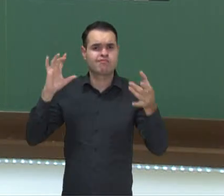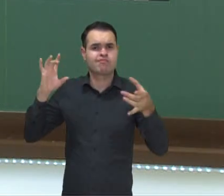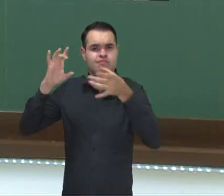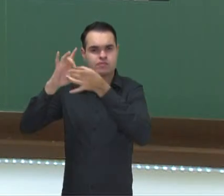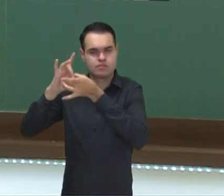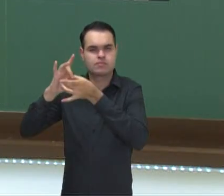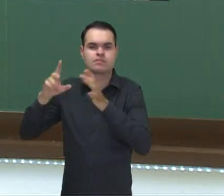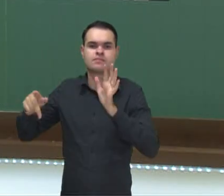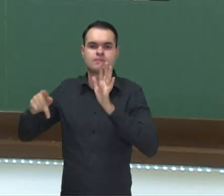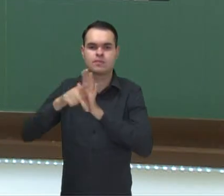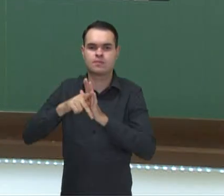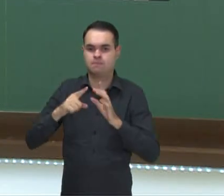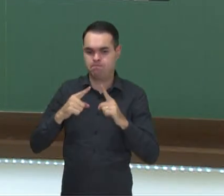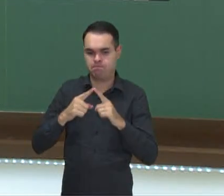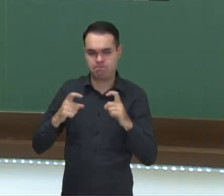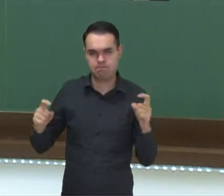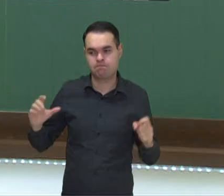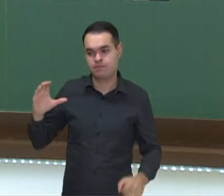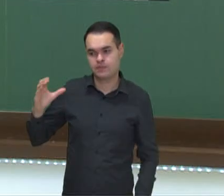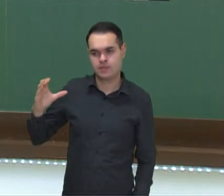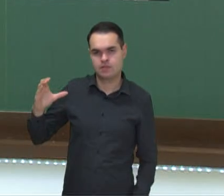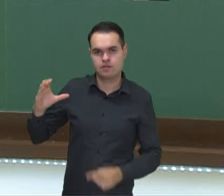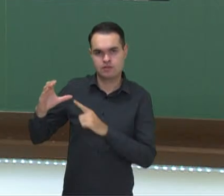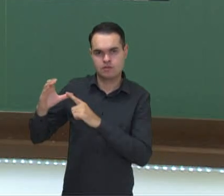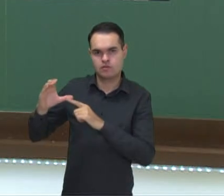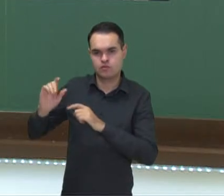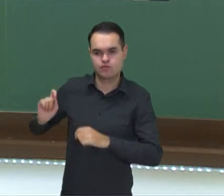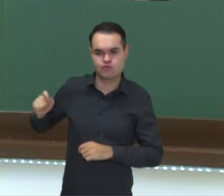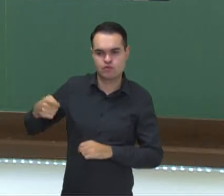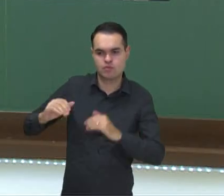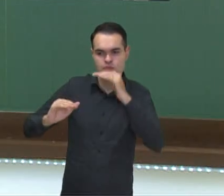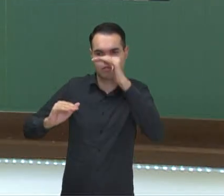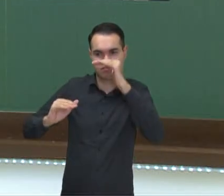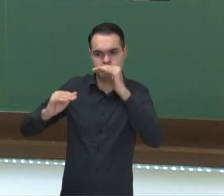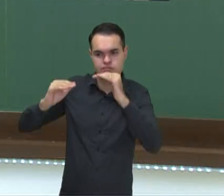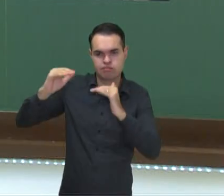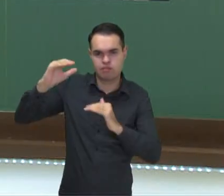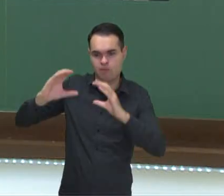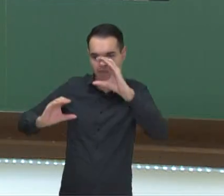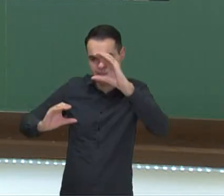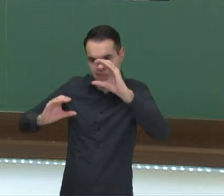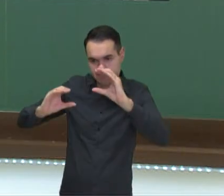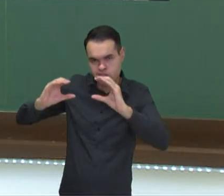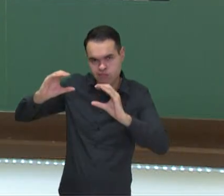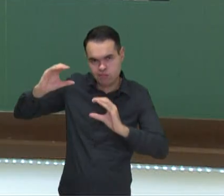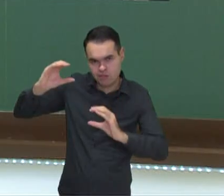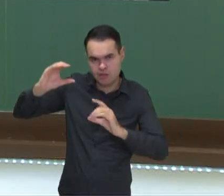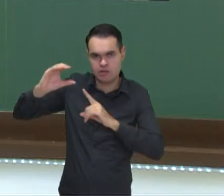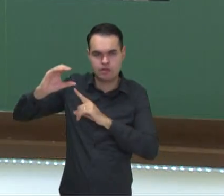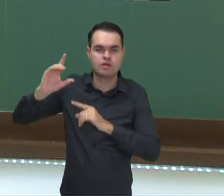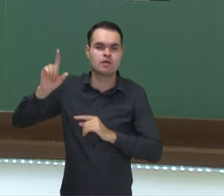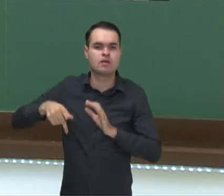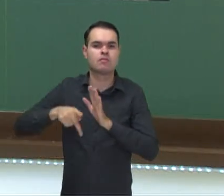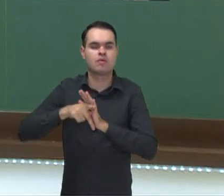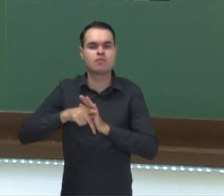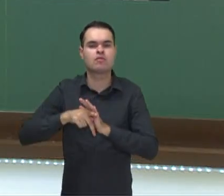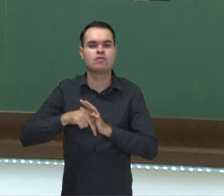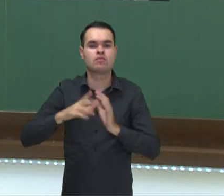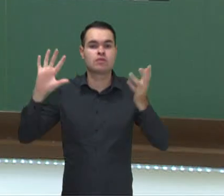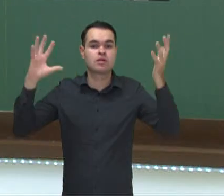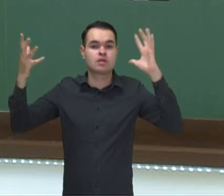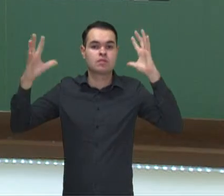ligadas à ciência no que se refere à convecção, ao clima da cidade rural e da cidade urbana, né?